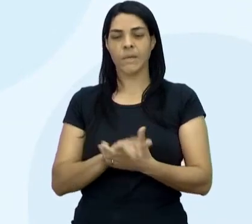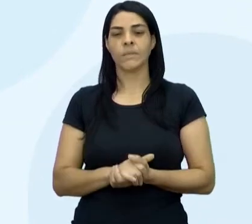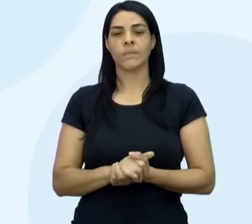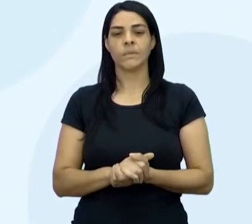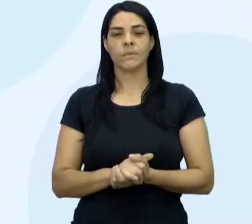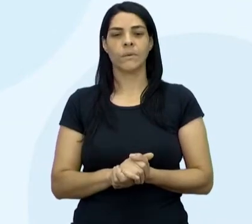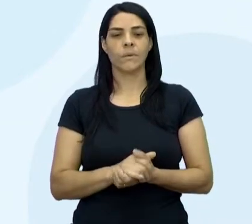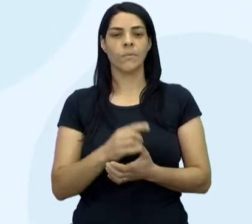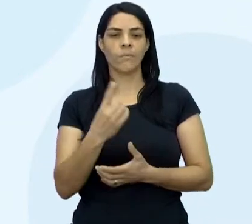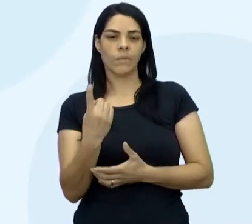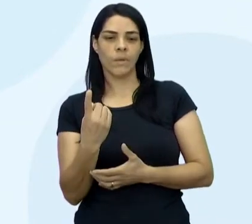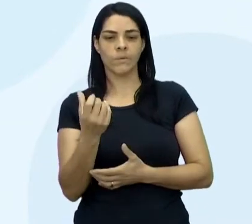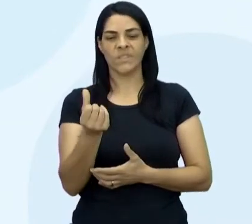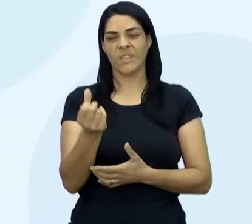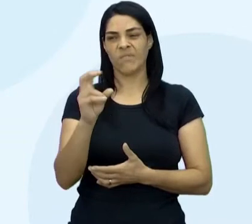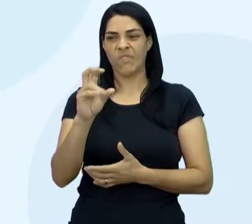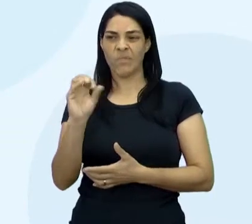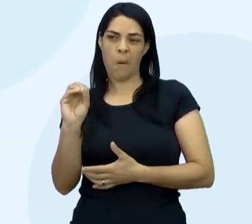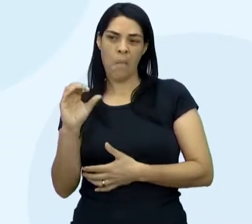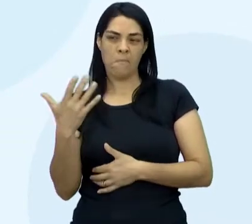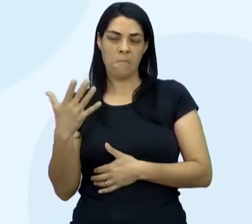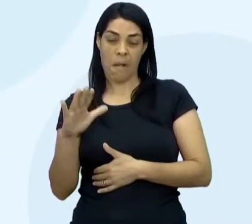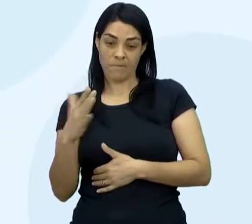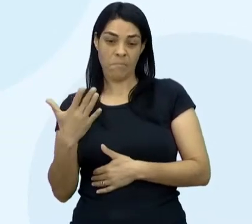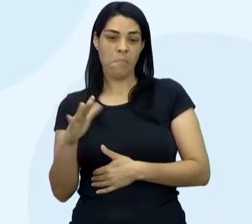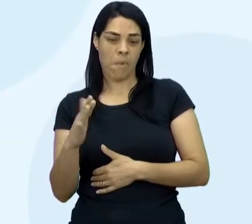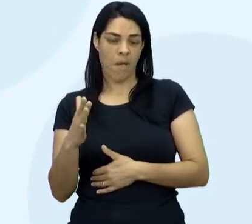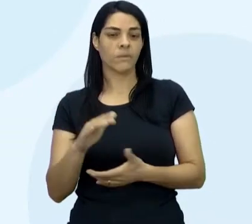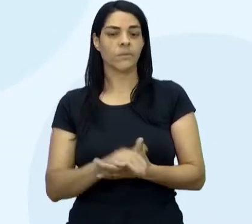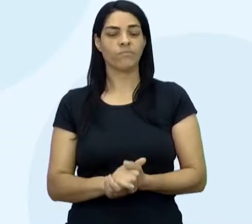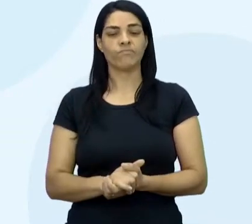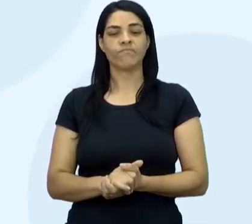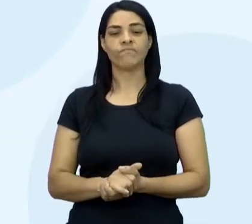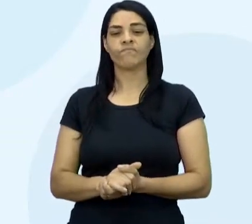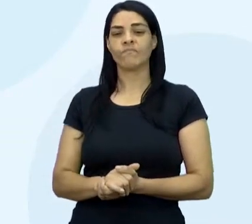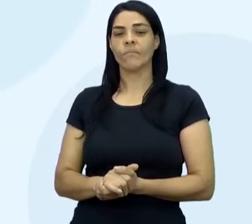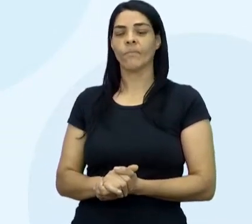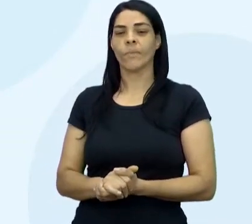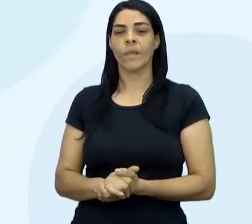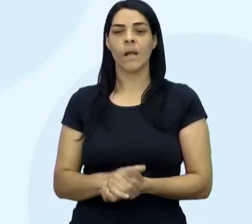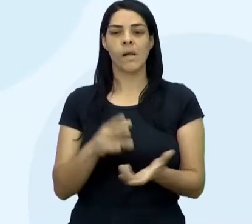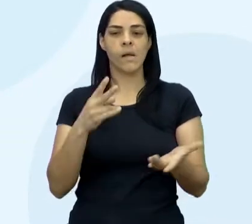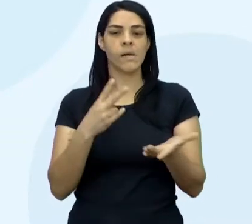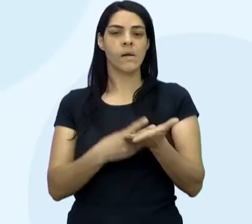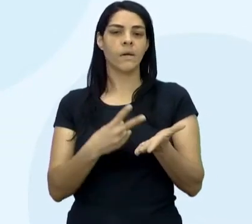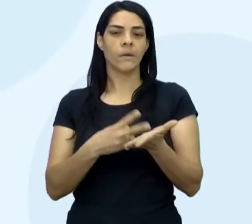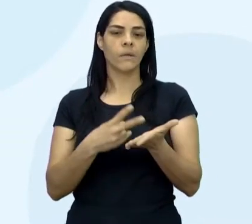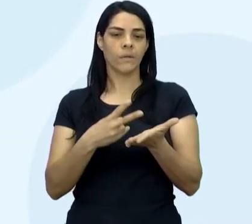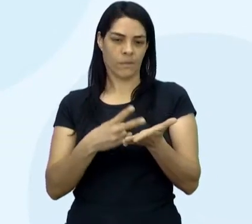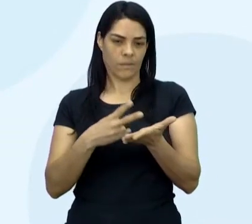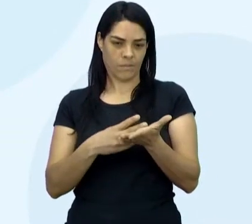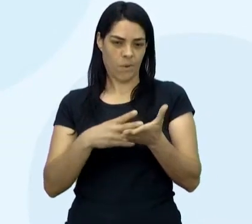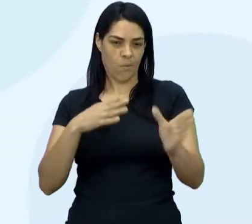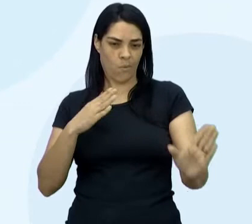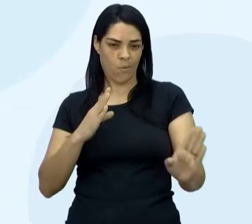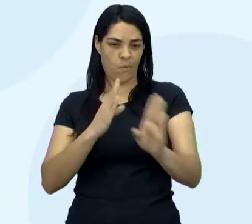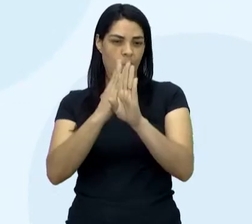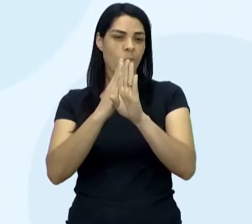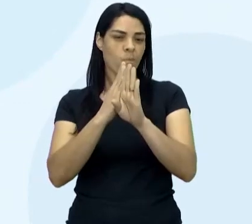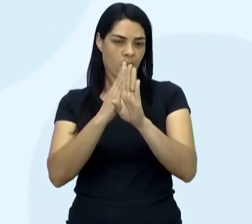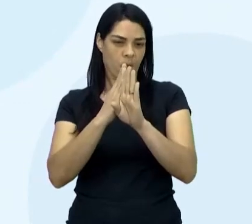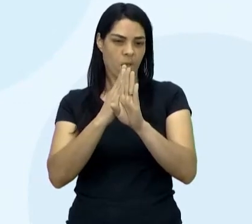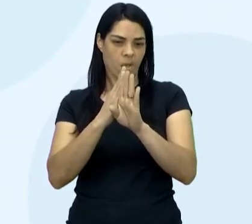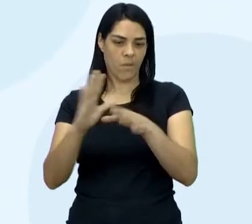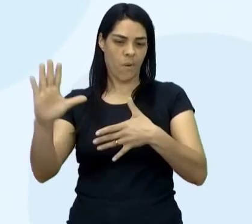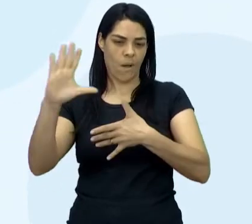de 1650 alguma coisa assim e nela né mesmo que já havia sido descoberto a América